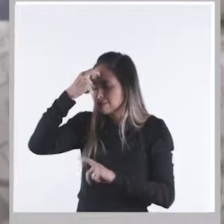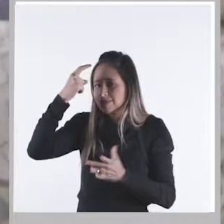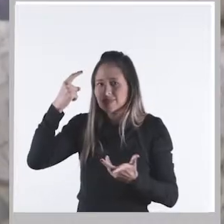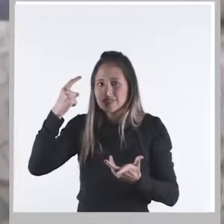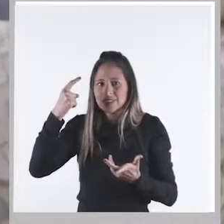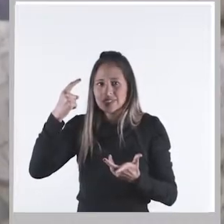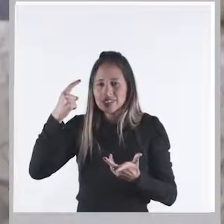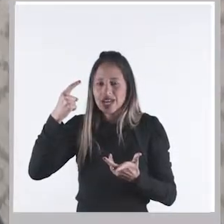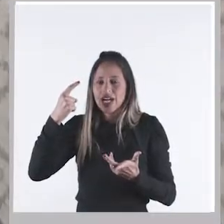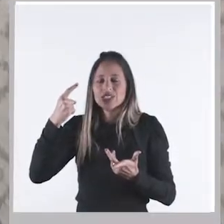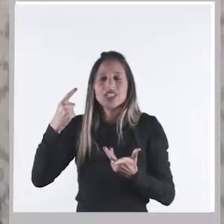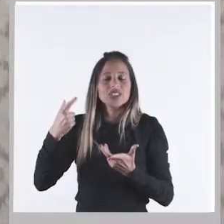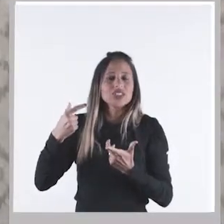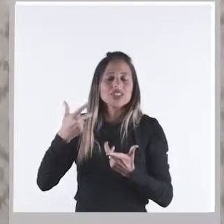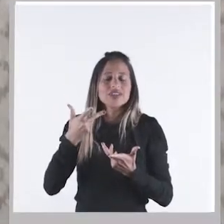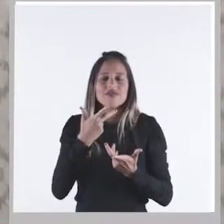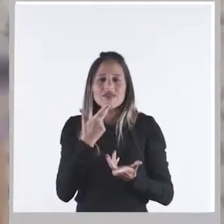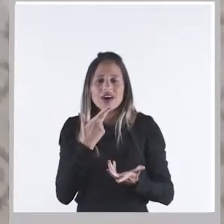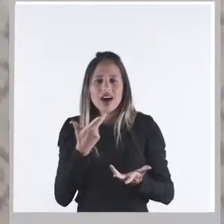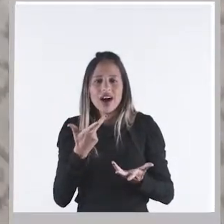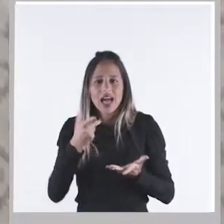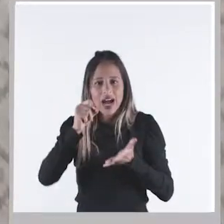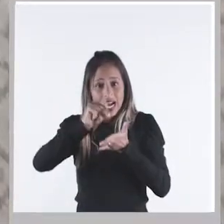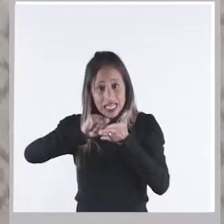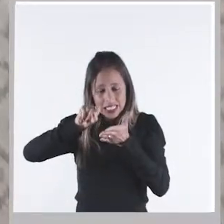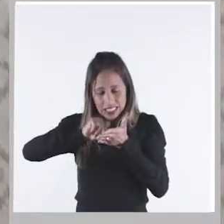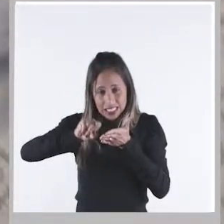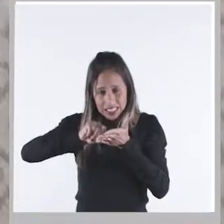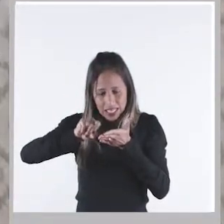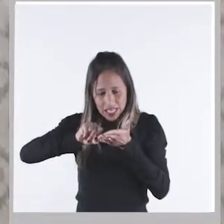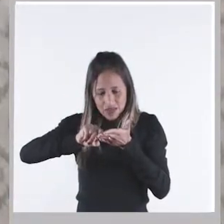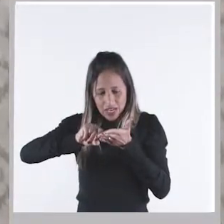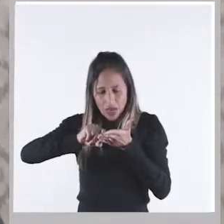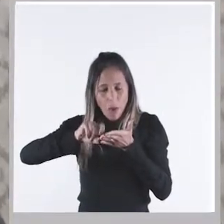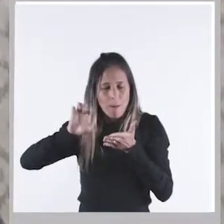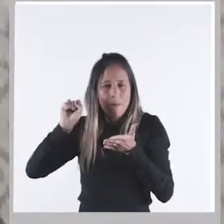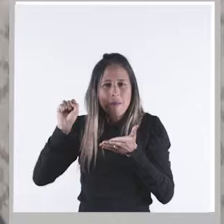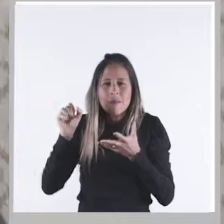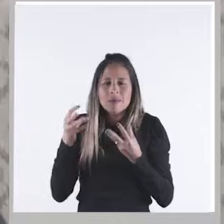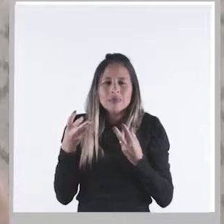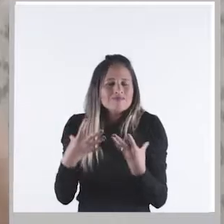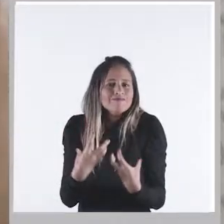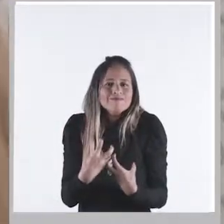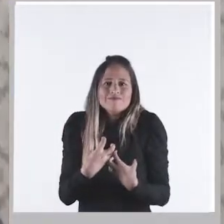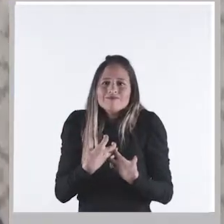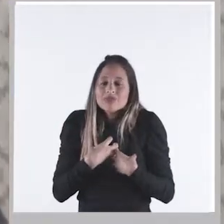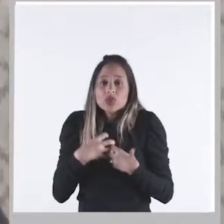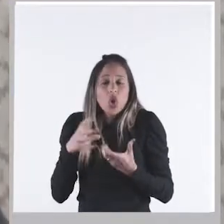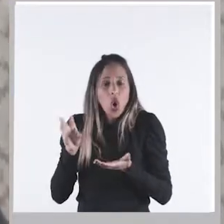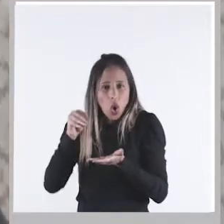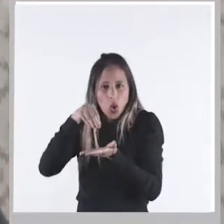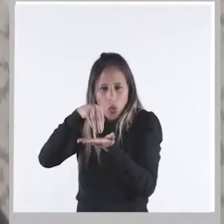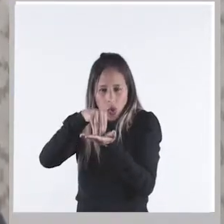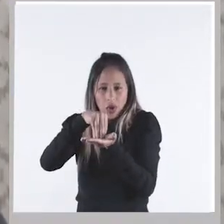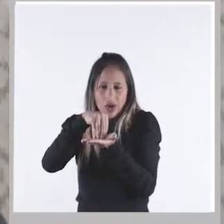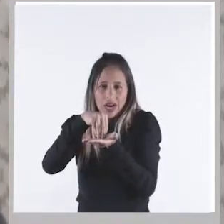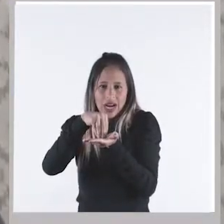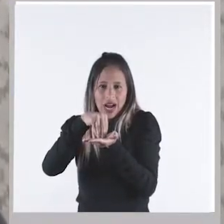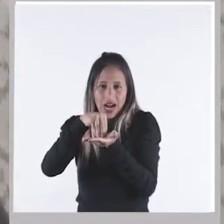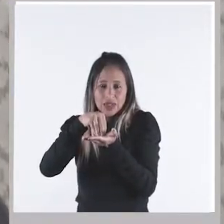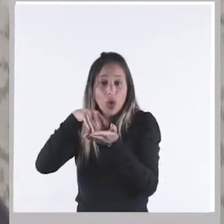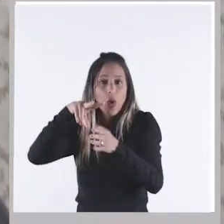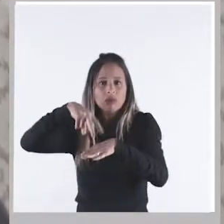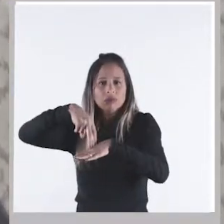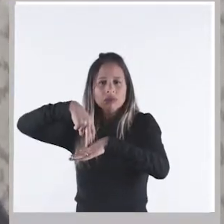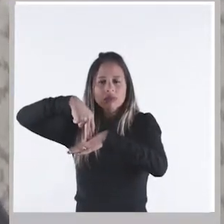gente é convencido, né? A escrita ela é tão mitificada, né? Ela é colocada num